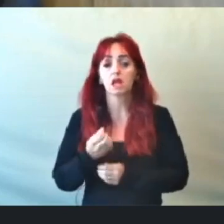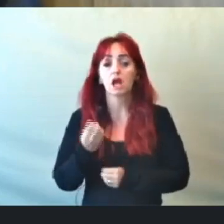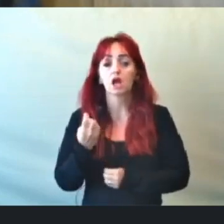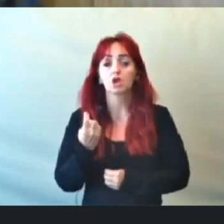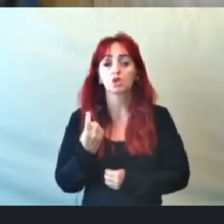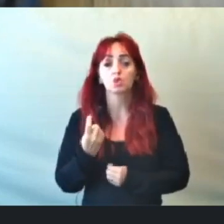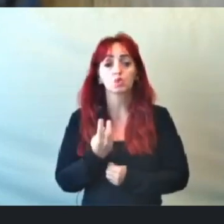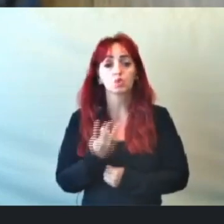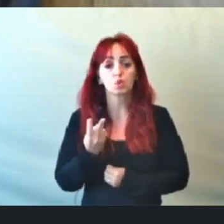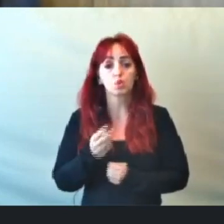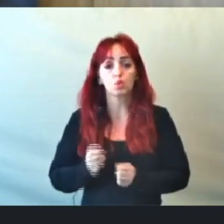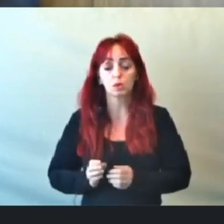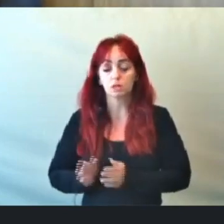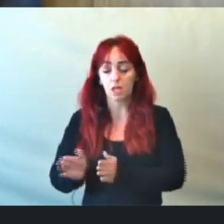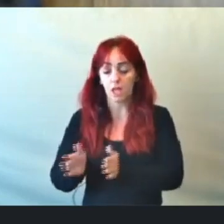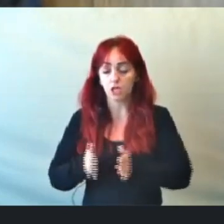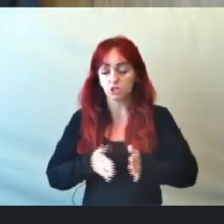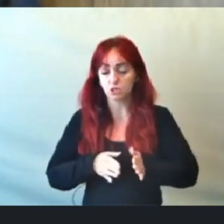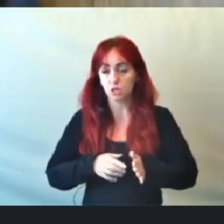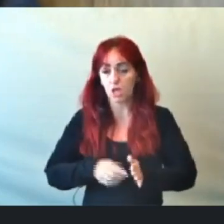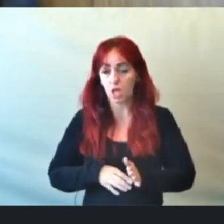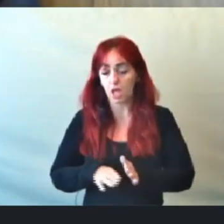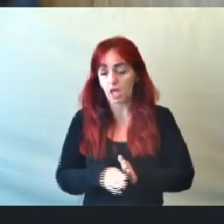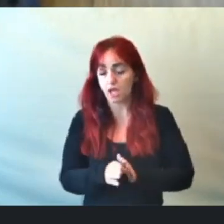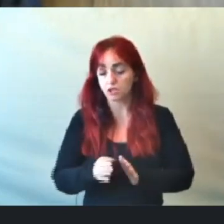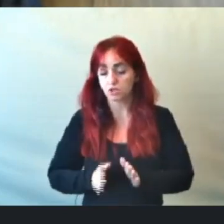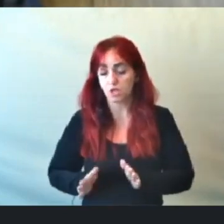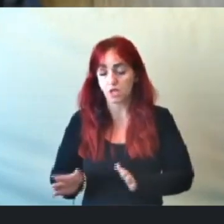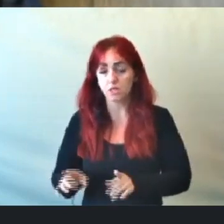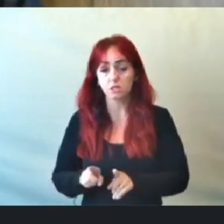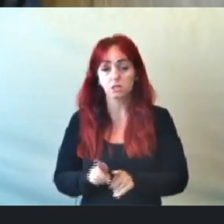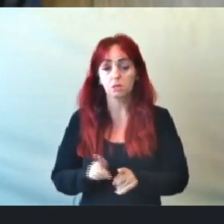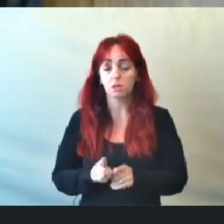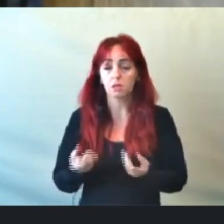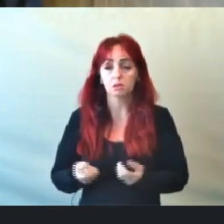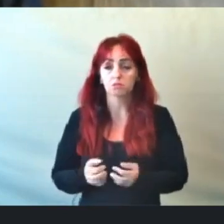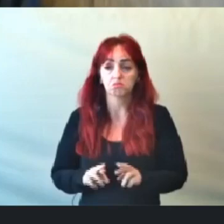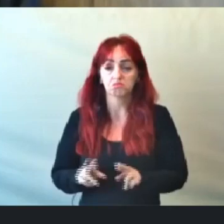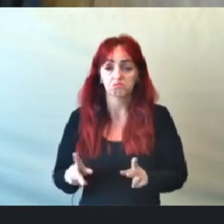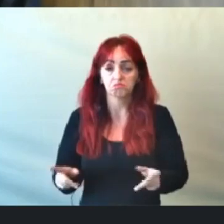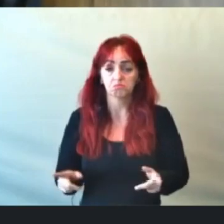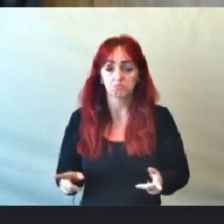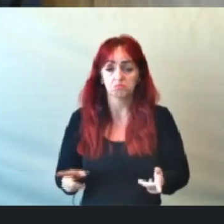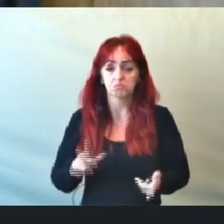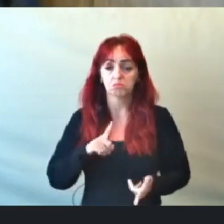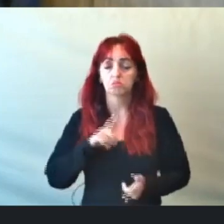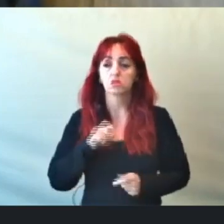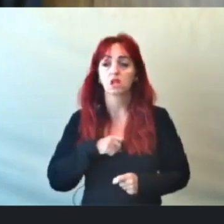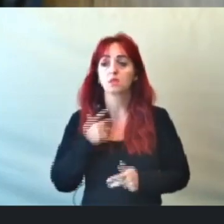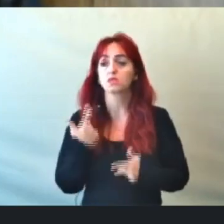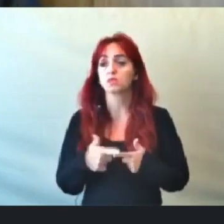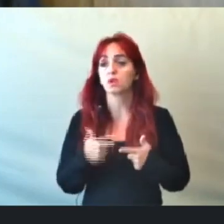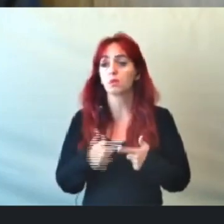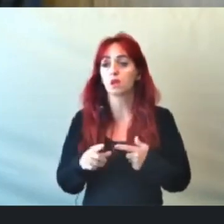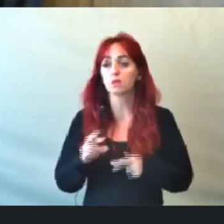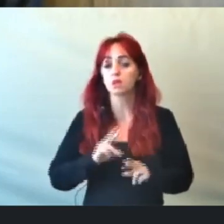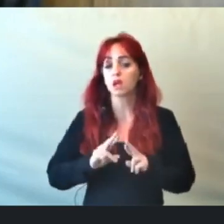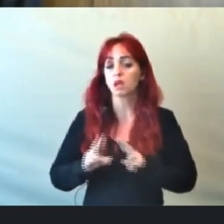as pressões de urbanização são distintas, nós temos problemas relacionados à distribuição de renda,